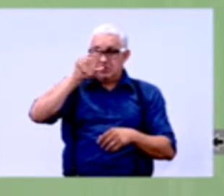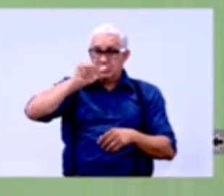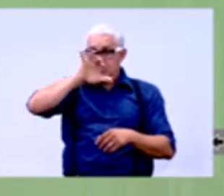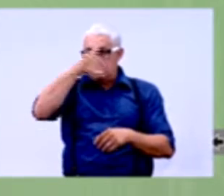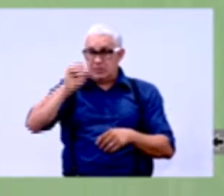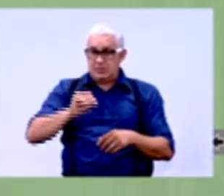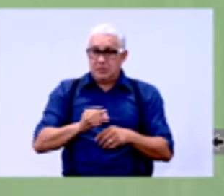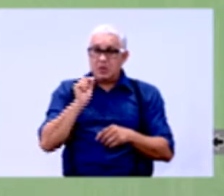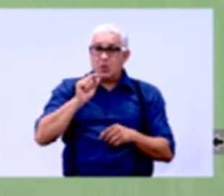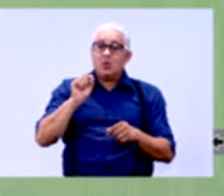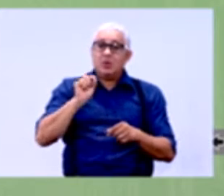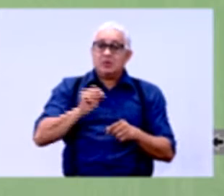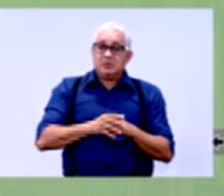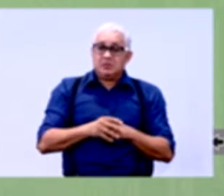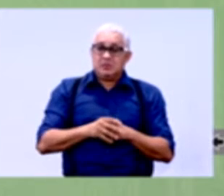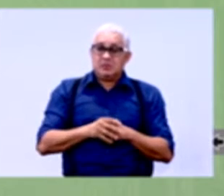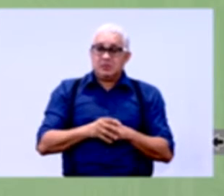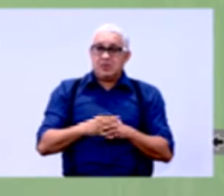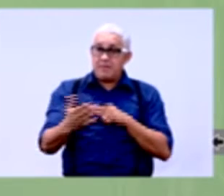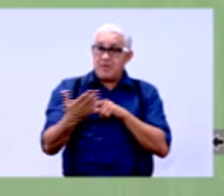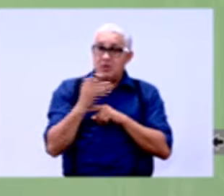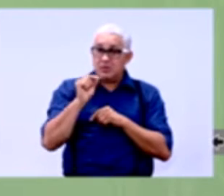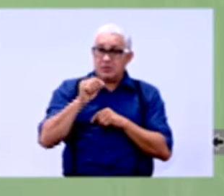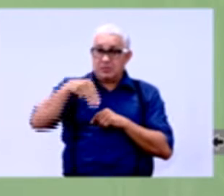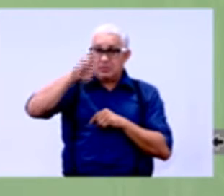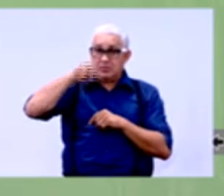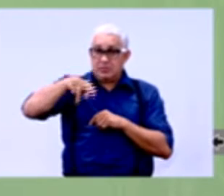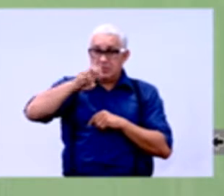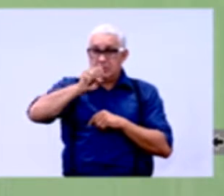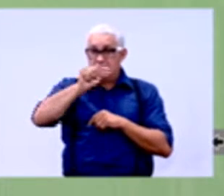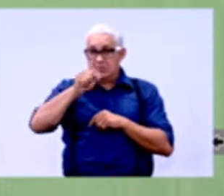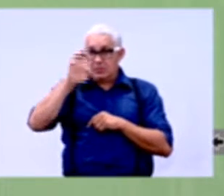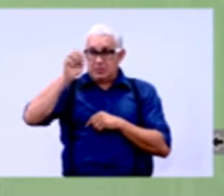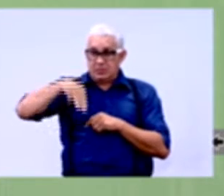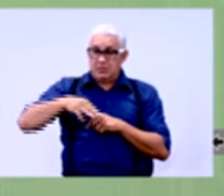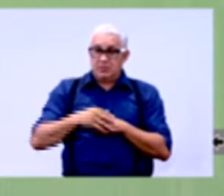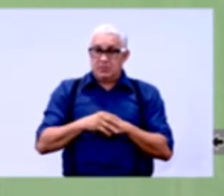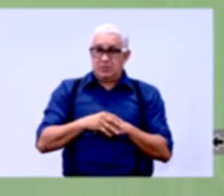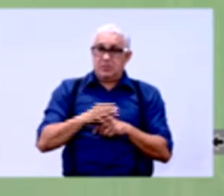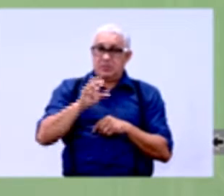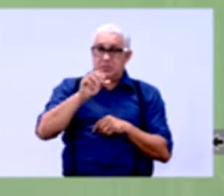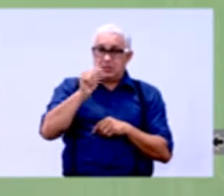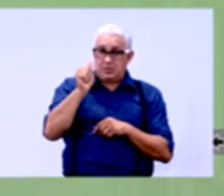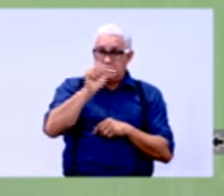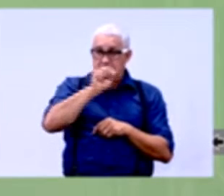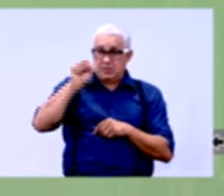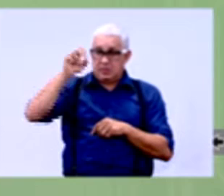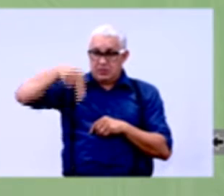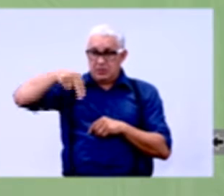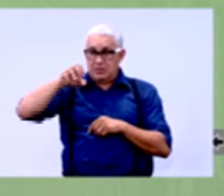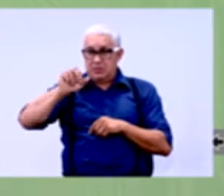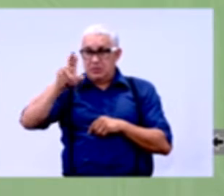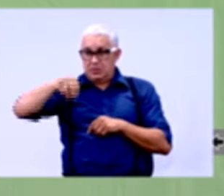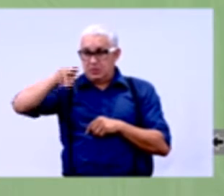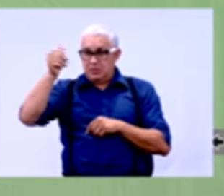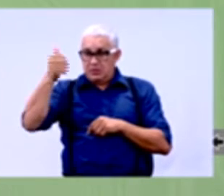serve para nos sinalizar mensagens que sejam assíncronas e não assíncronas.